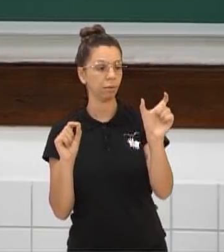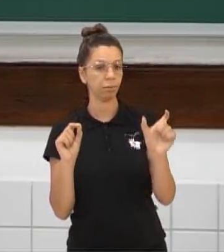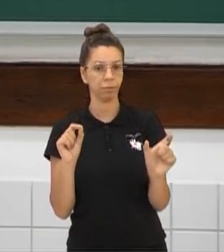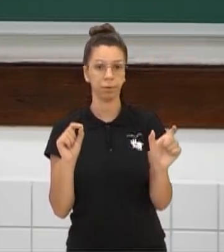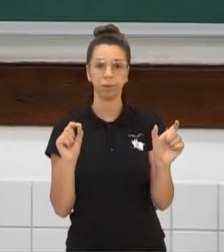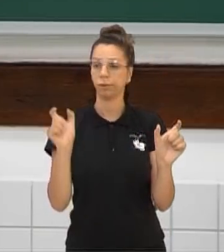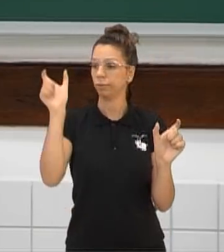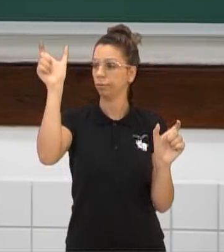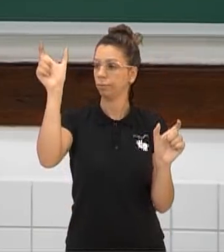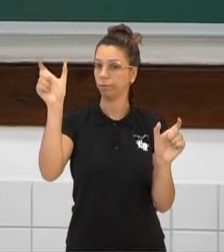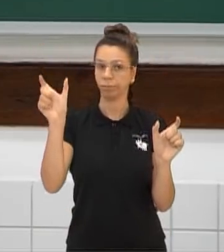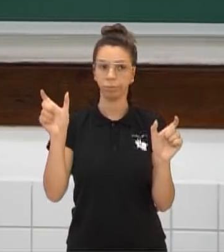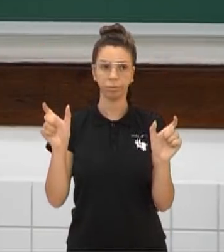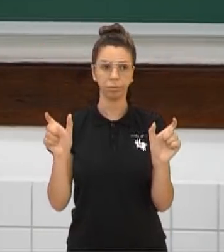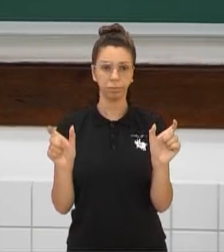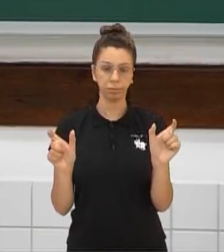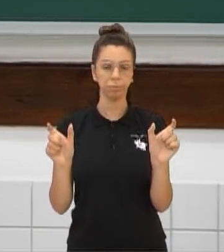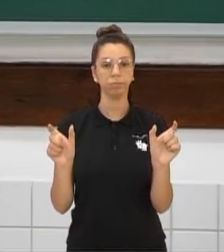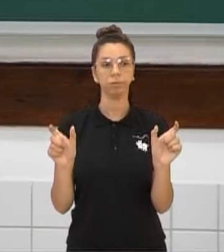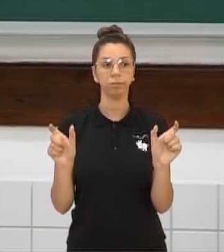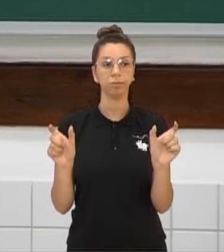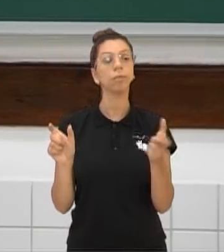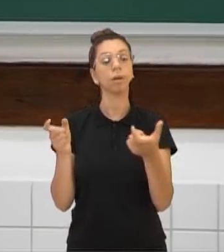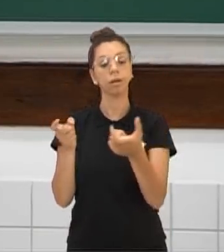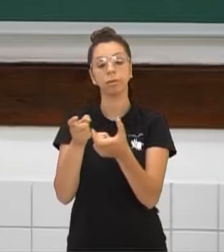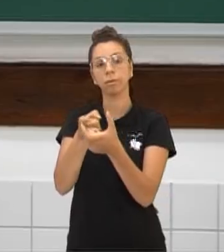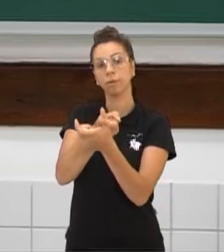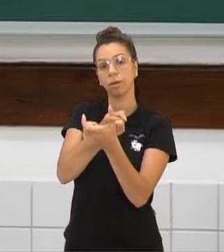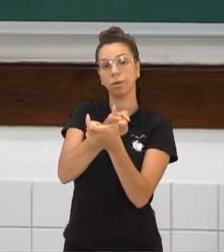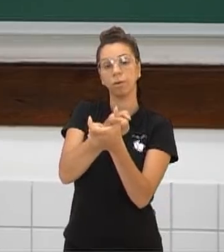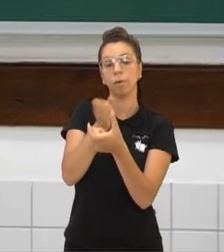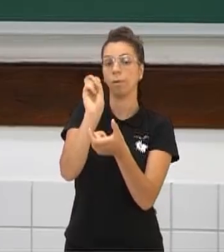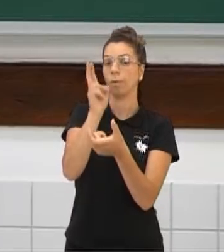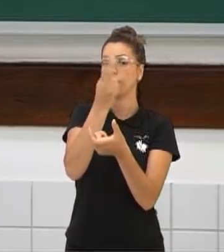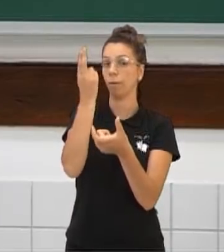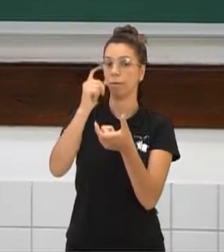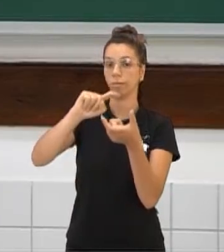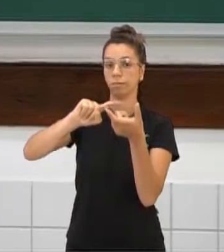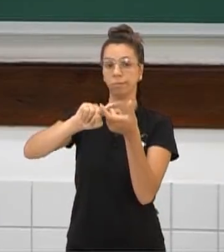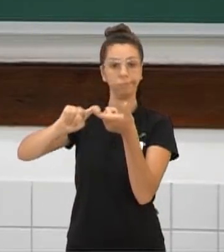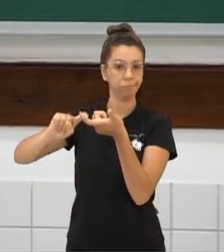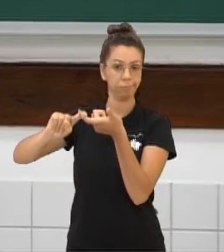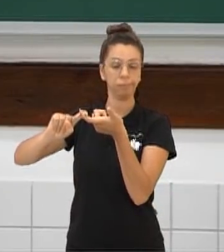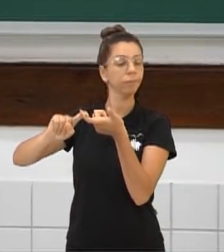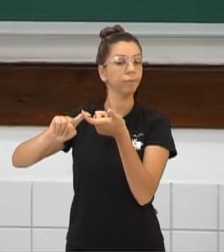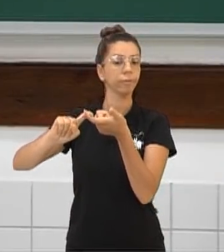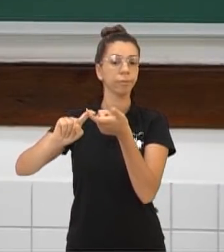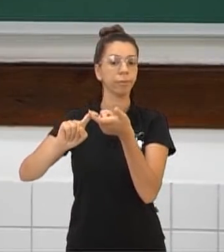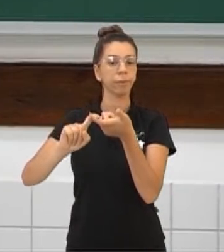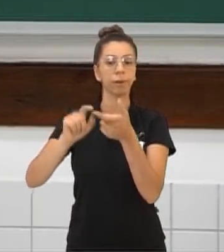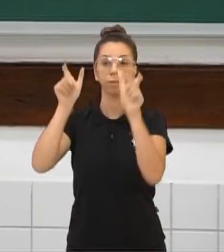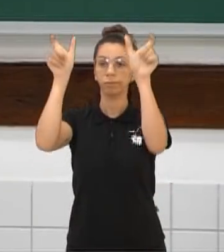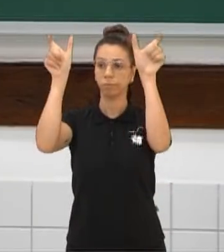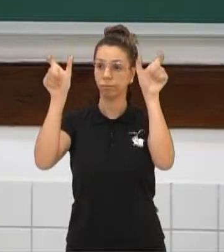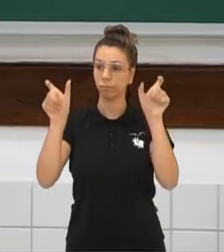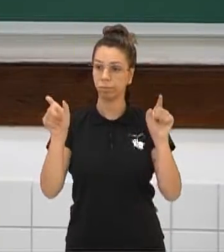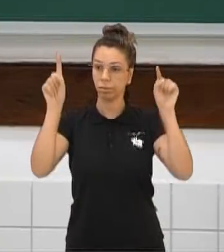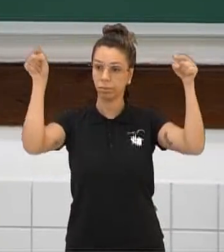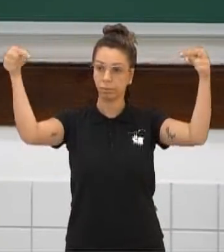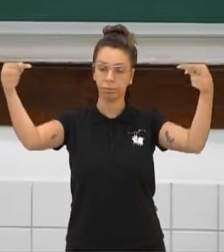Todas essas palavras ou têm um sufixo ou têm um prefixo. Vocês vão relacionar com o significado